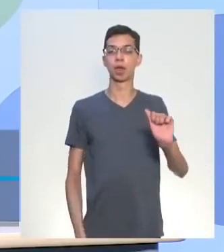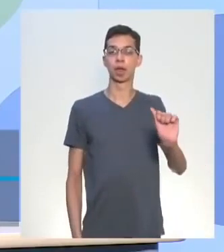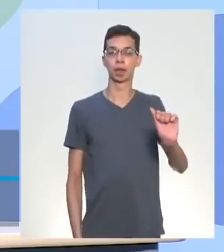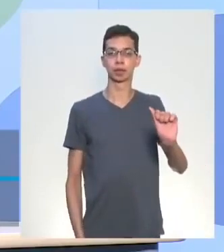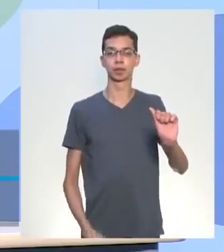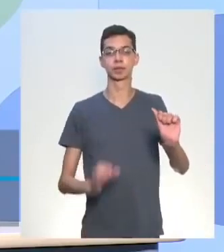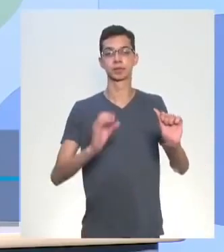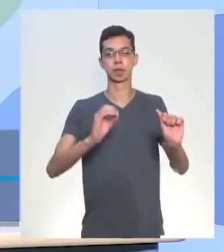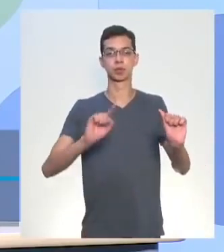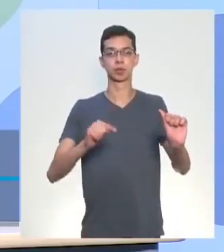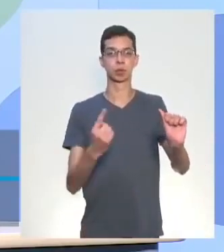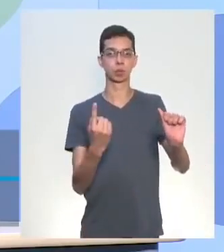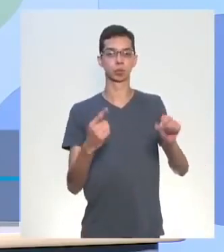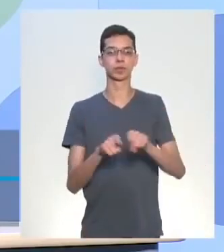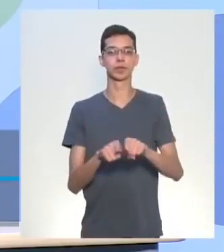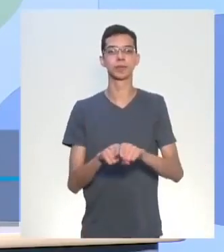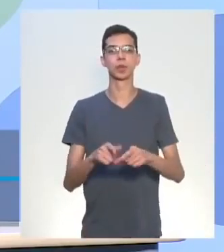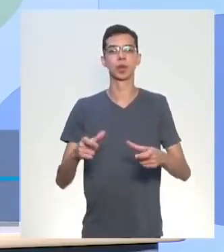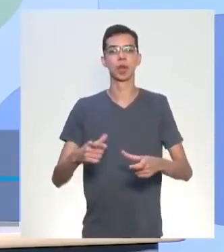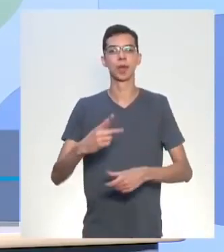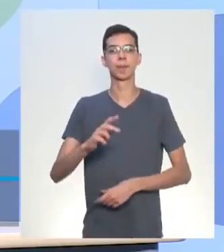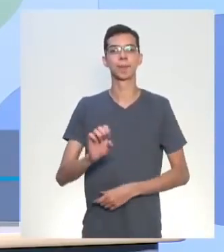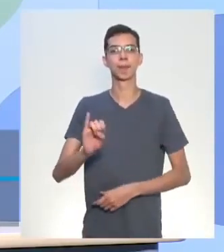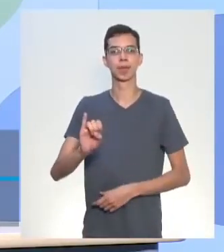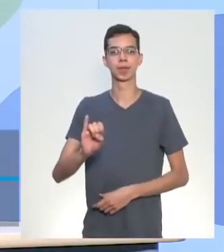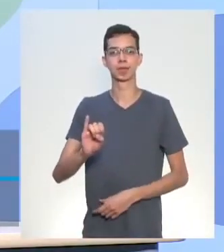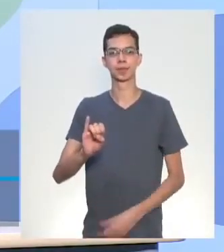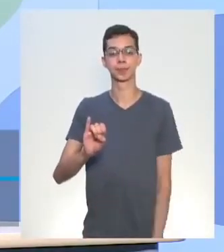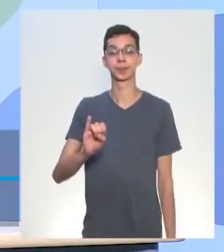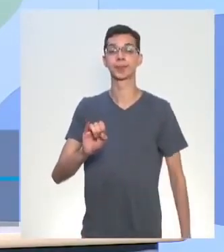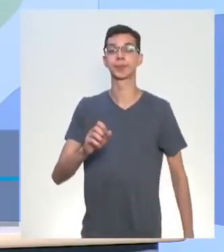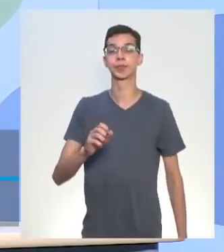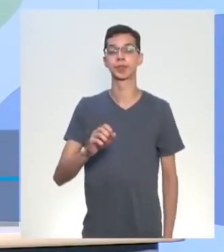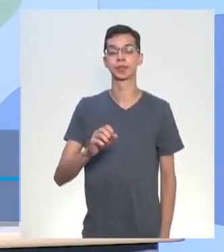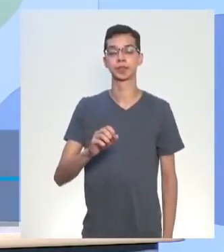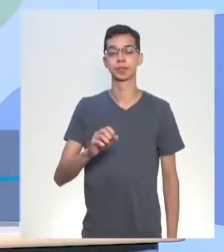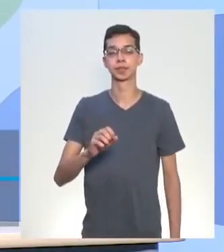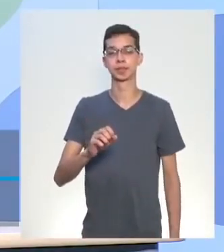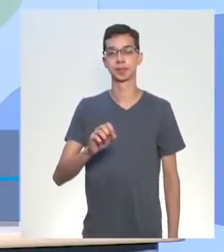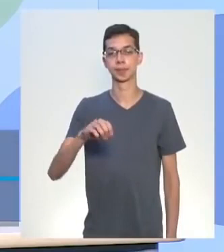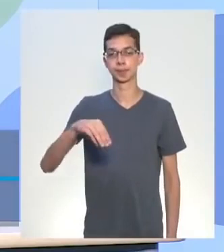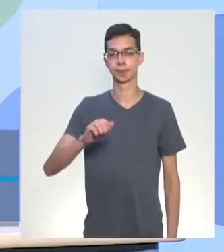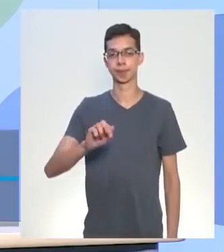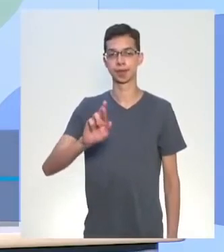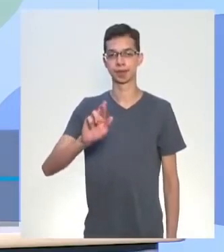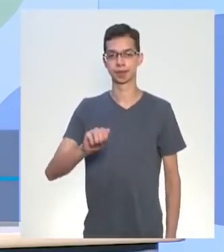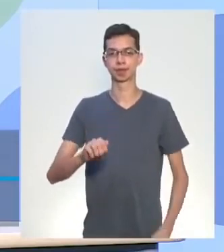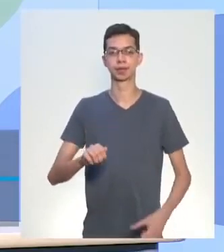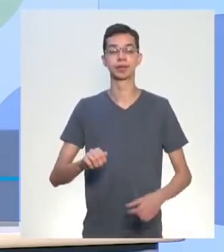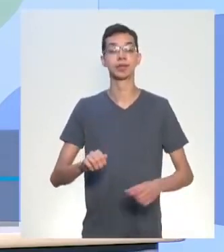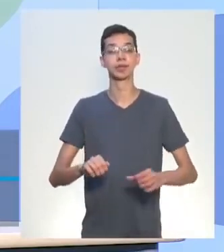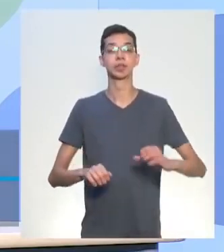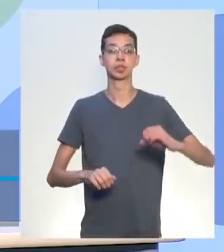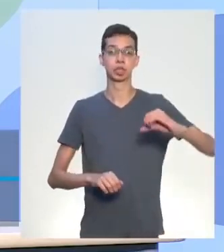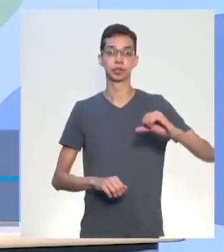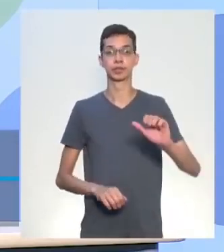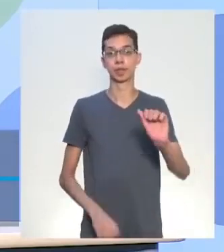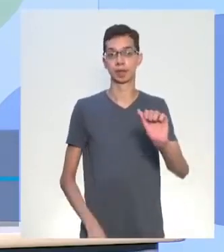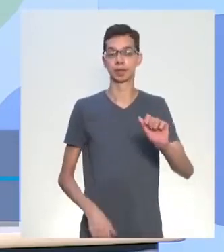0,1, tá? Peileg Lamara Avelino, lá de Sumaré, professora Fernanda, com o nono A e o nono B,